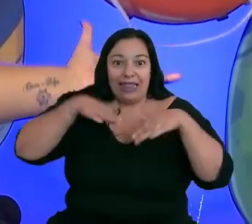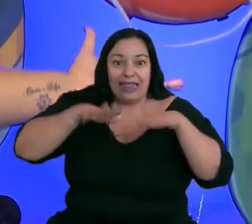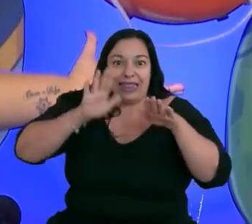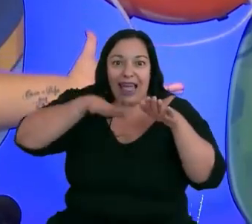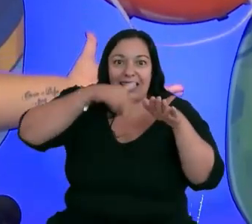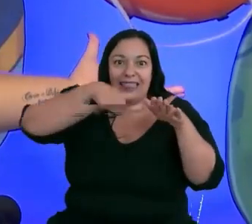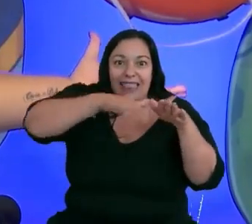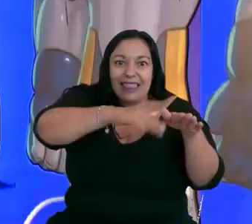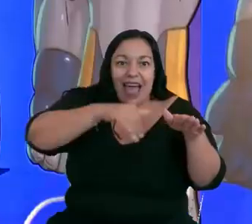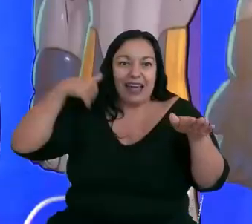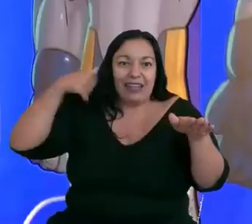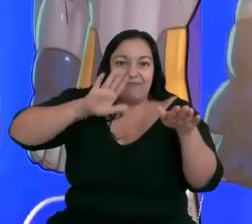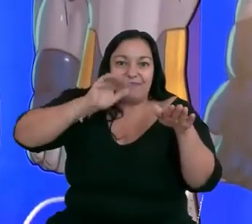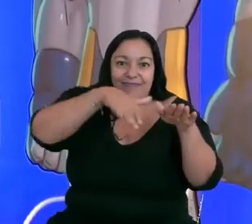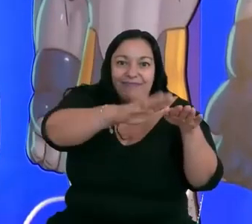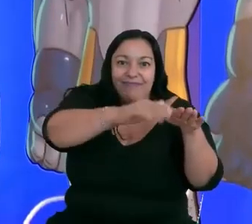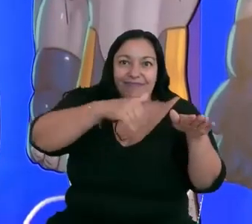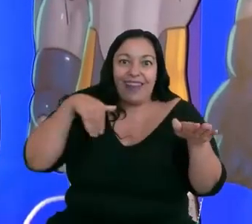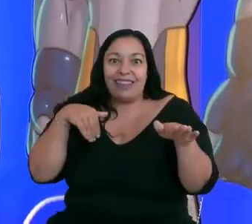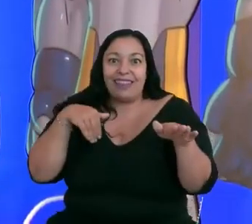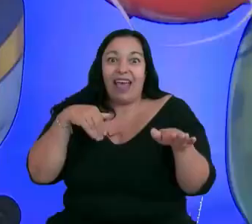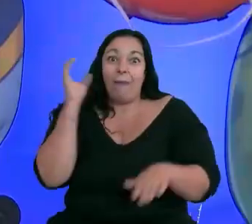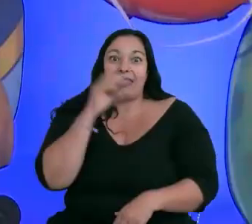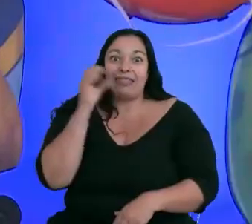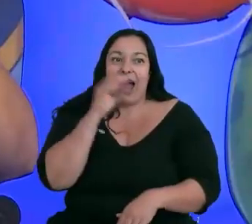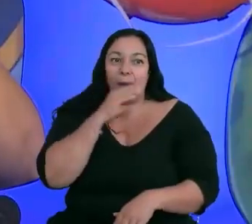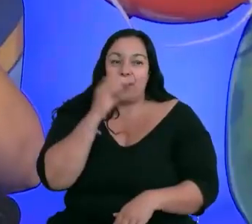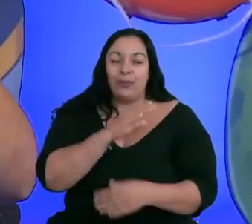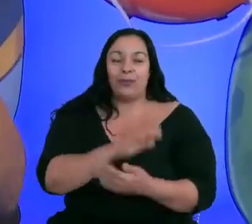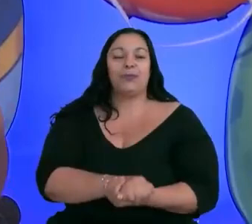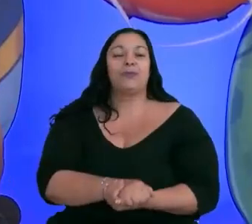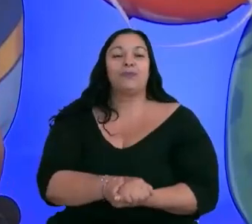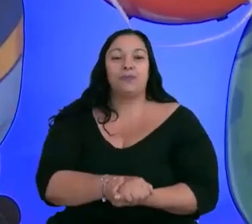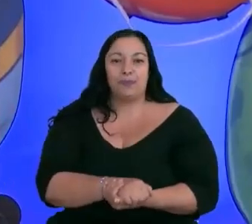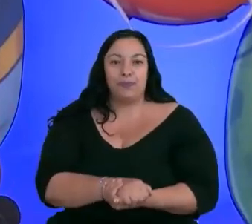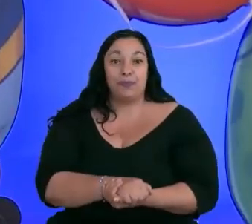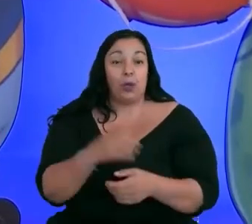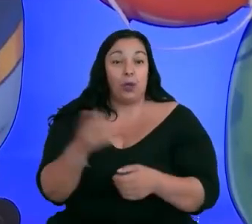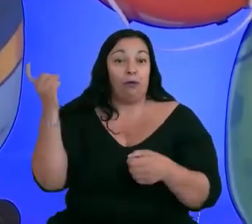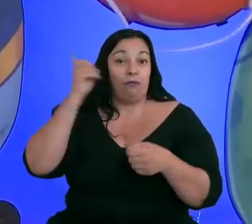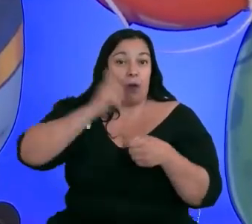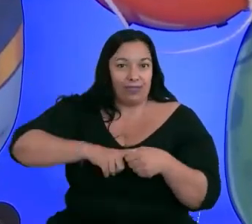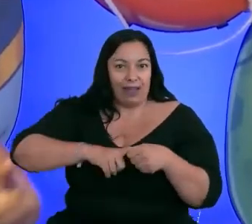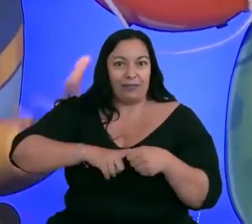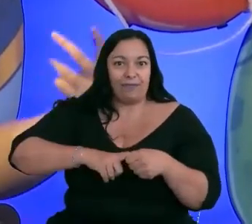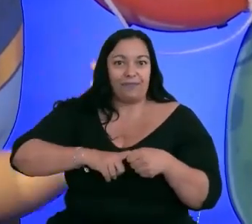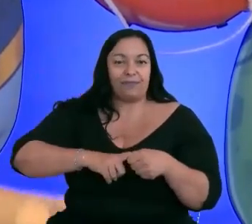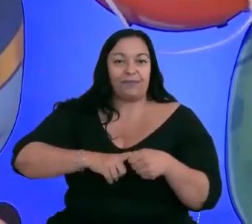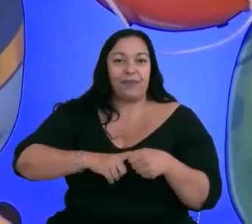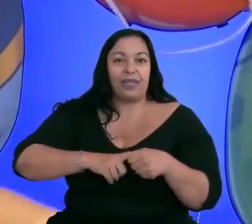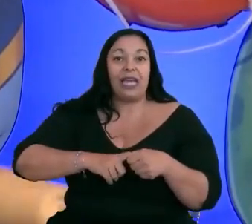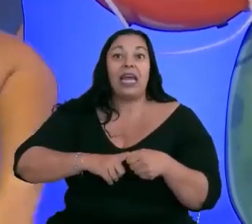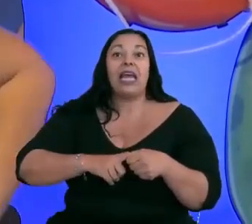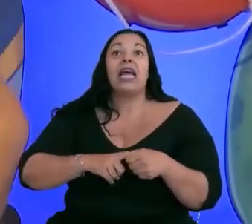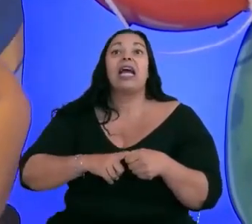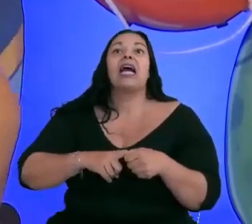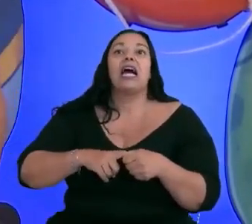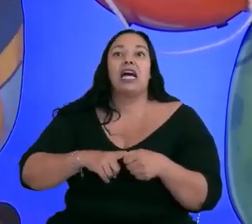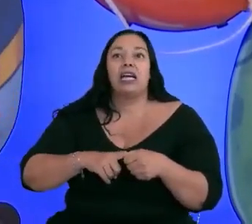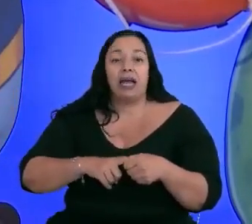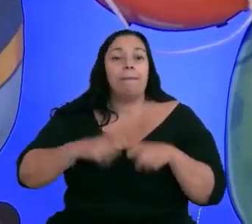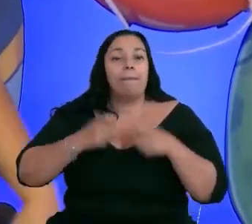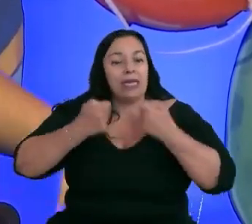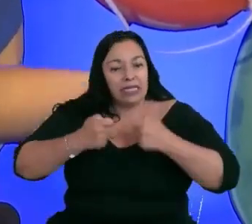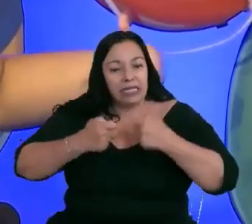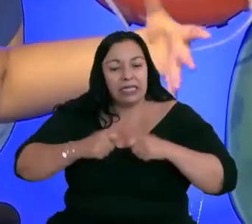do que o próprio Tubarino. E aí, quando eles voltaram, Tubarino falou, a gente precisa contar a verdade